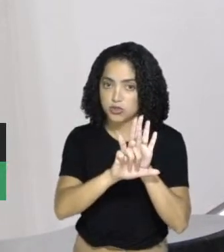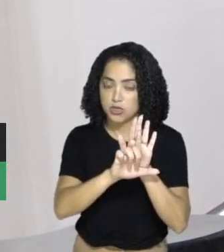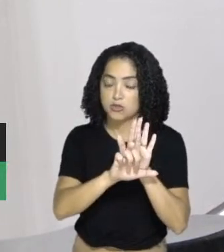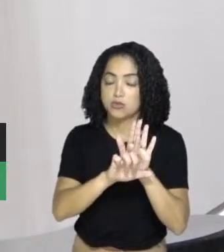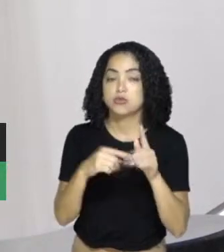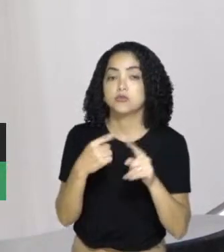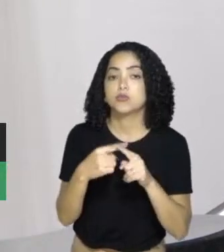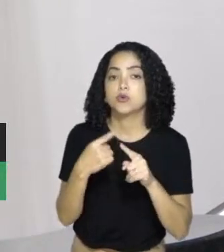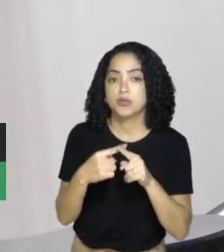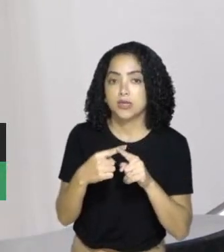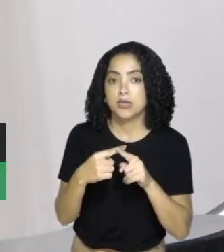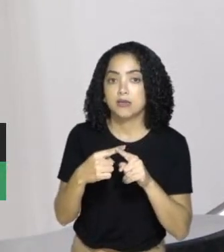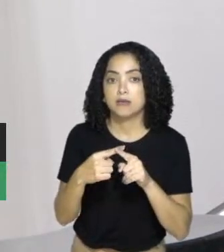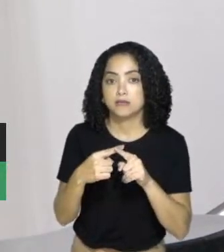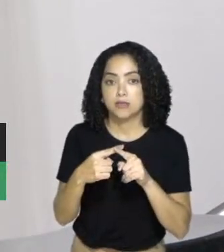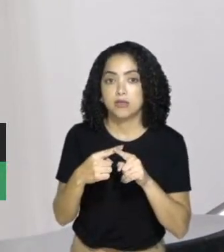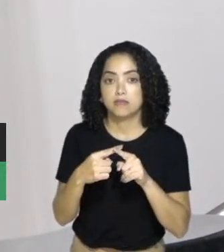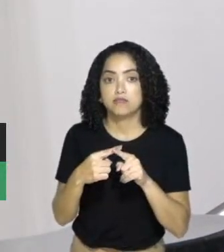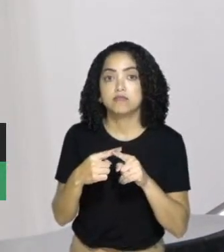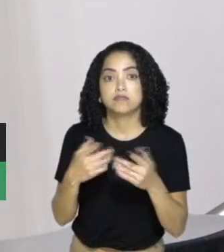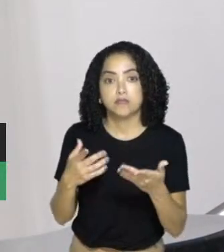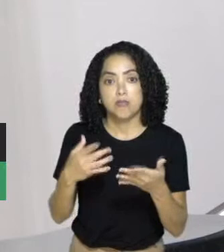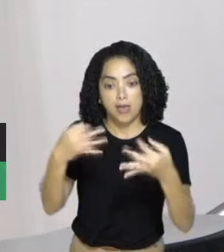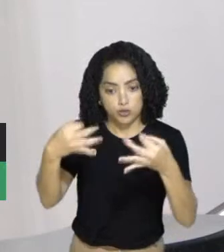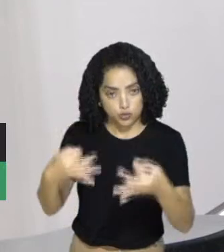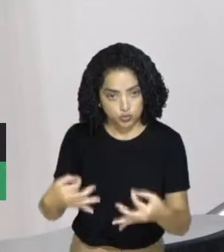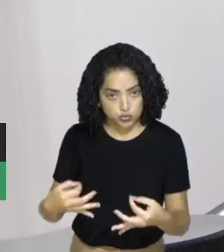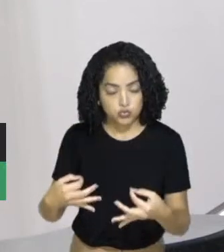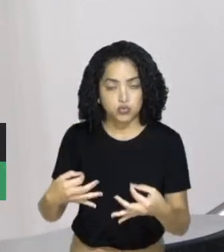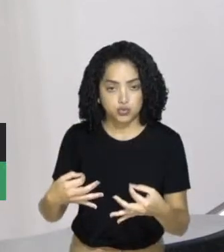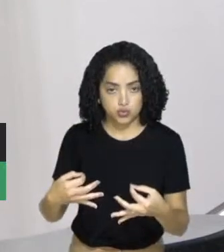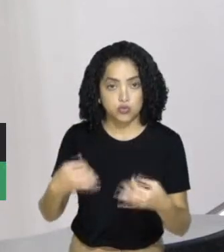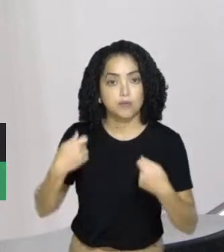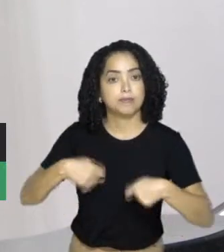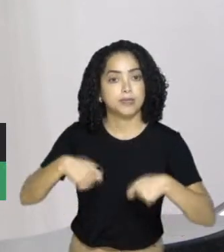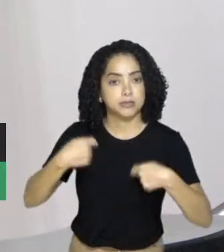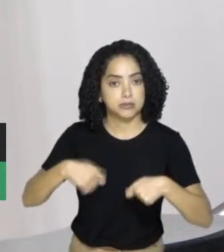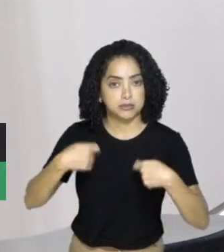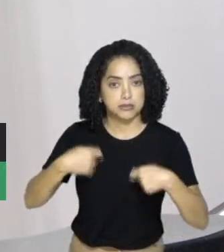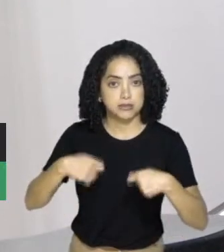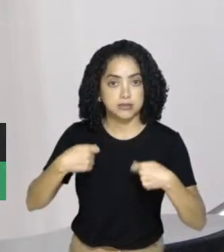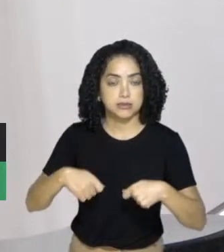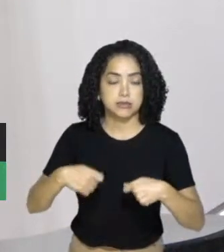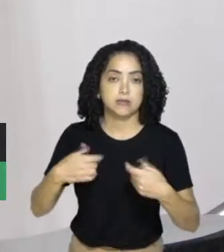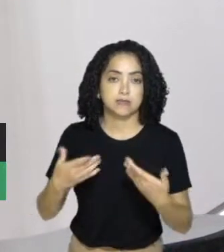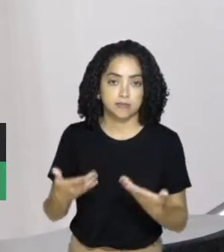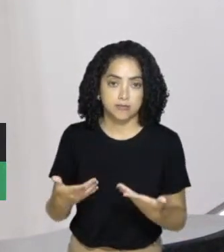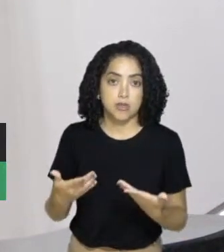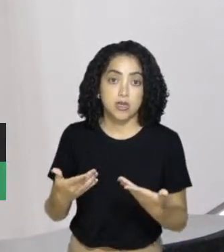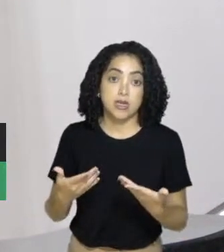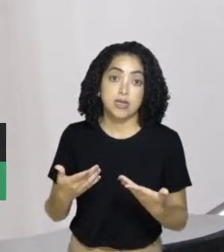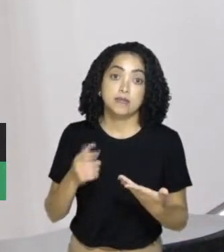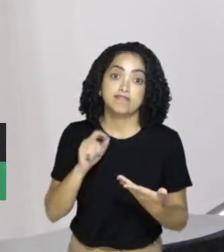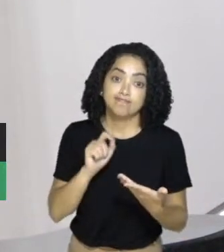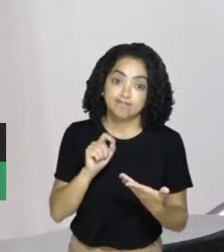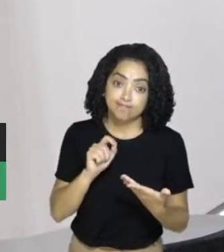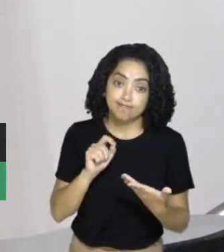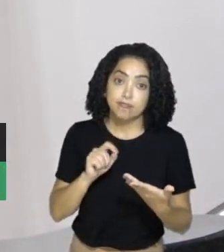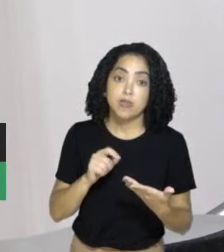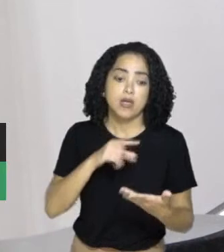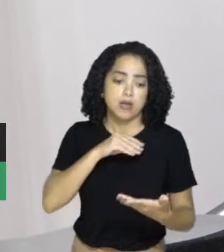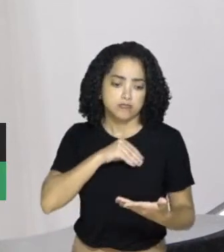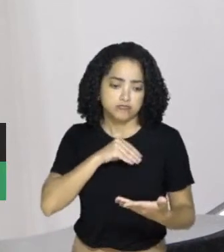tem previsão legal, é justo, é necessário porque nós estamos tratando de mesma função,